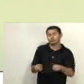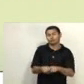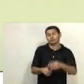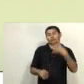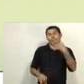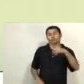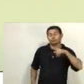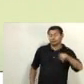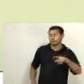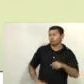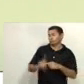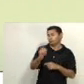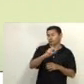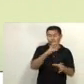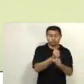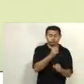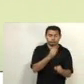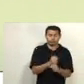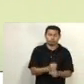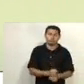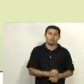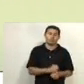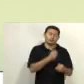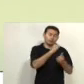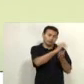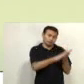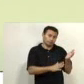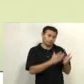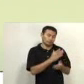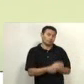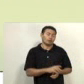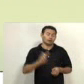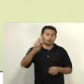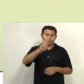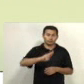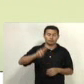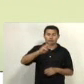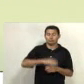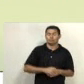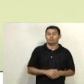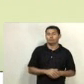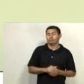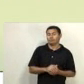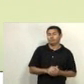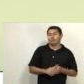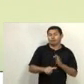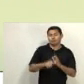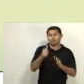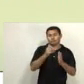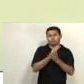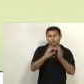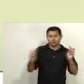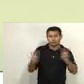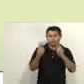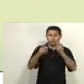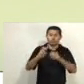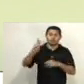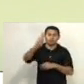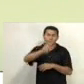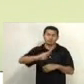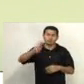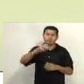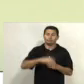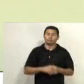de 4.000 não foram calculados nesse exercício. Tá? A gente vai utilizar, a partir da premissa desses valores, nós vamos